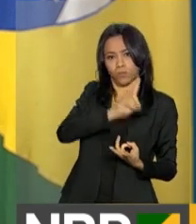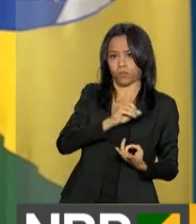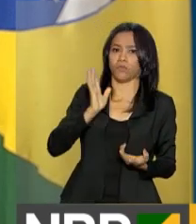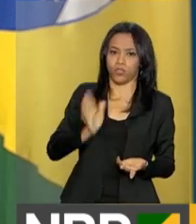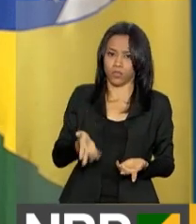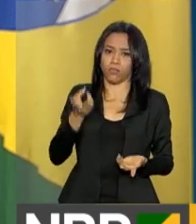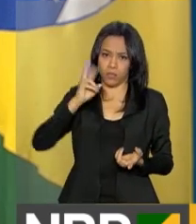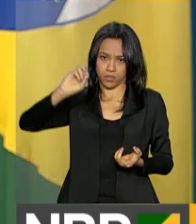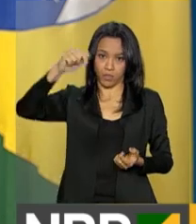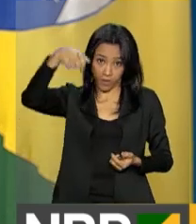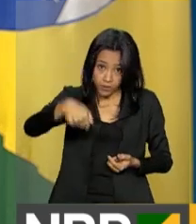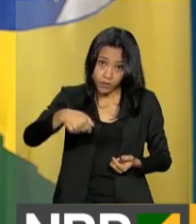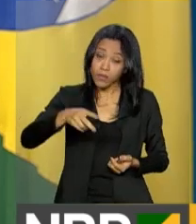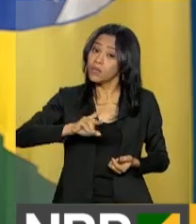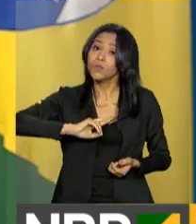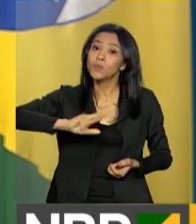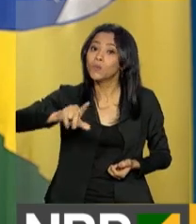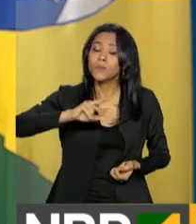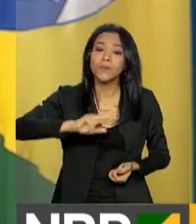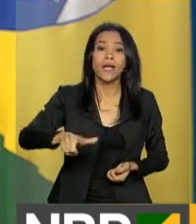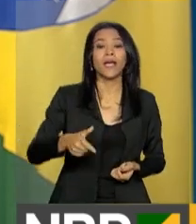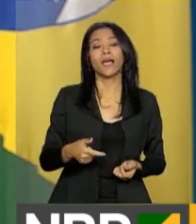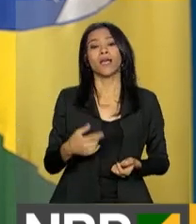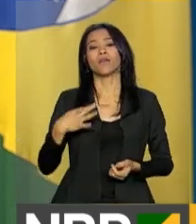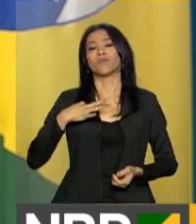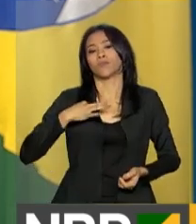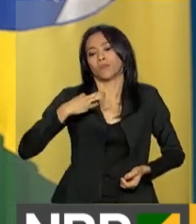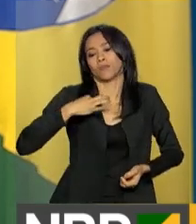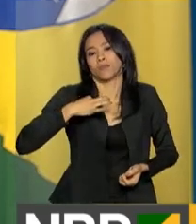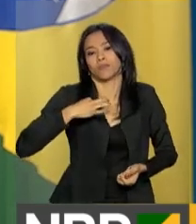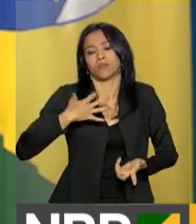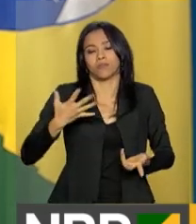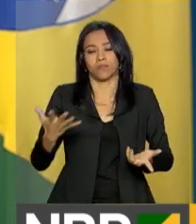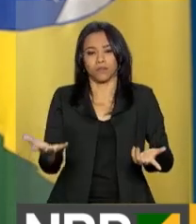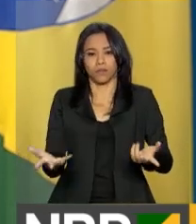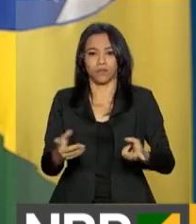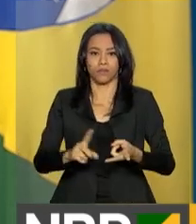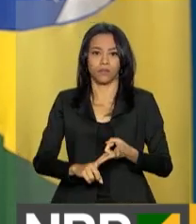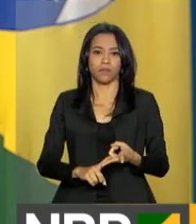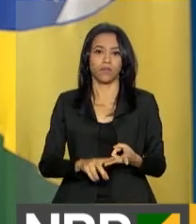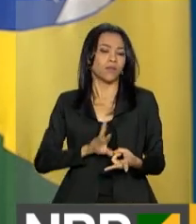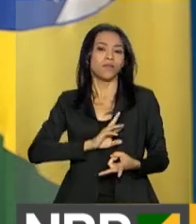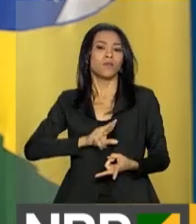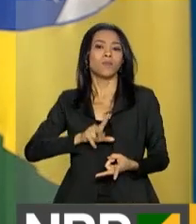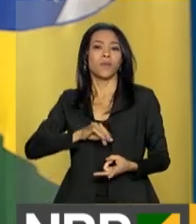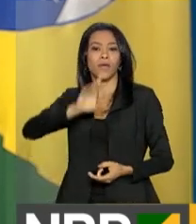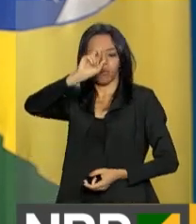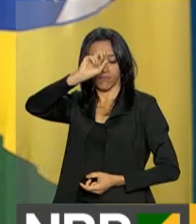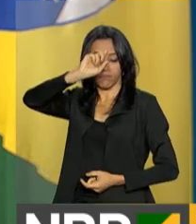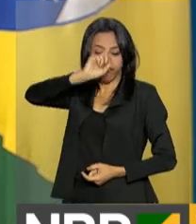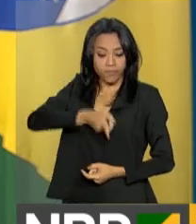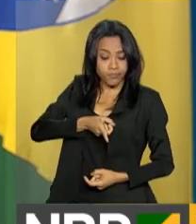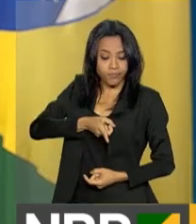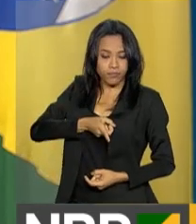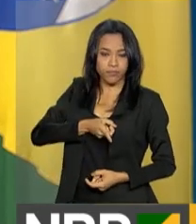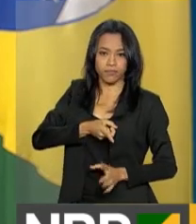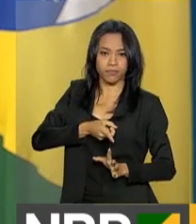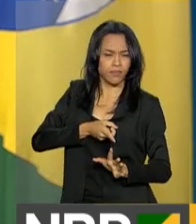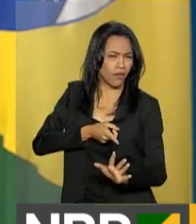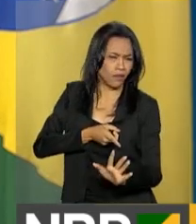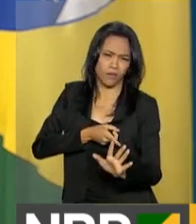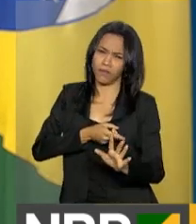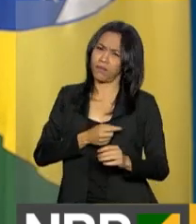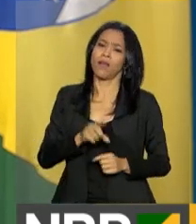franco não são obras de vovô voluntaristas não são imposições de cima para baixo ela saiu antes